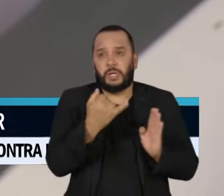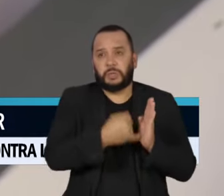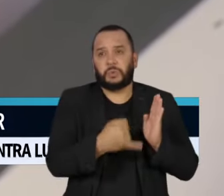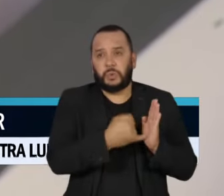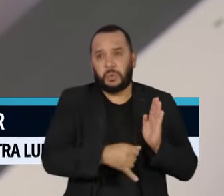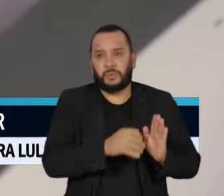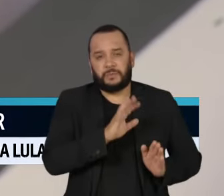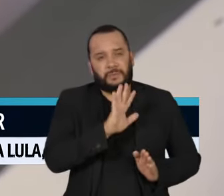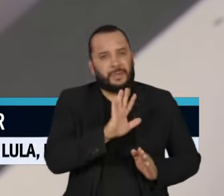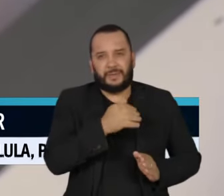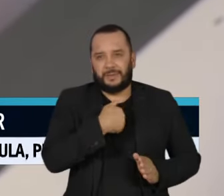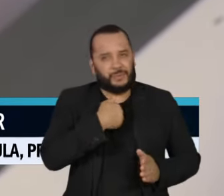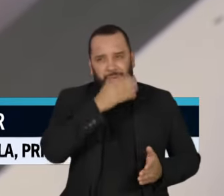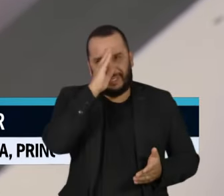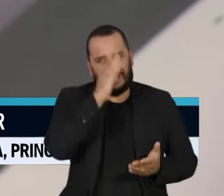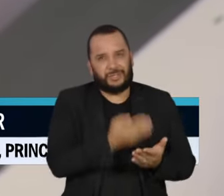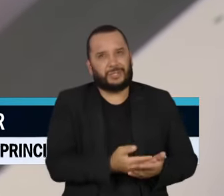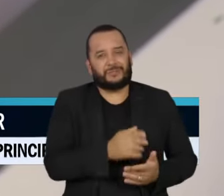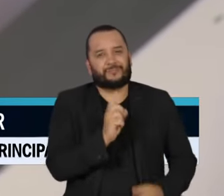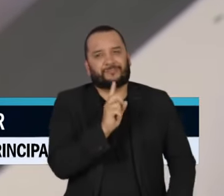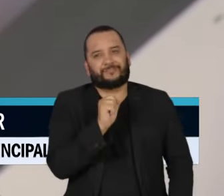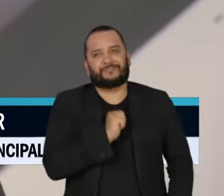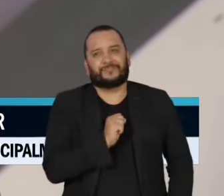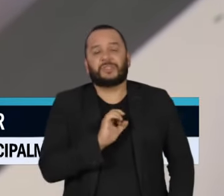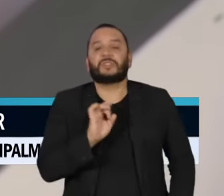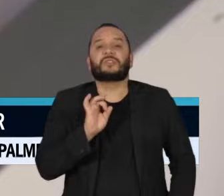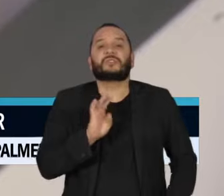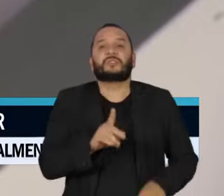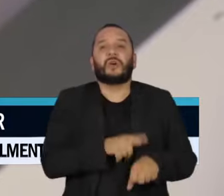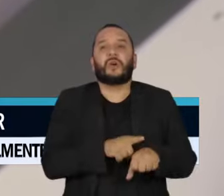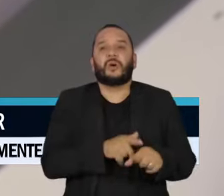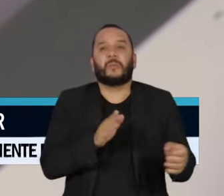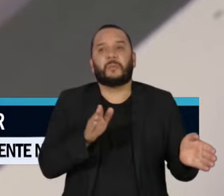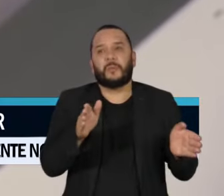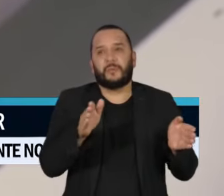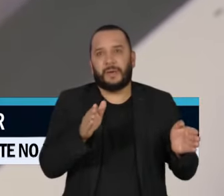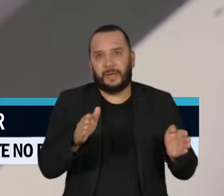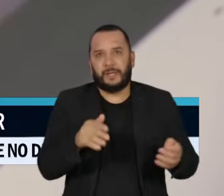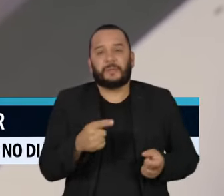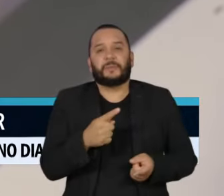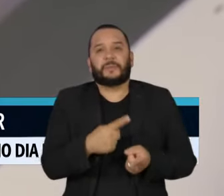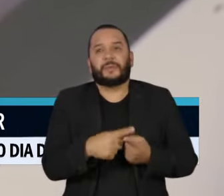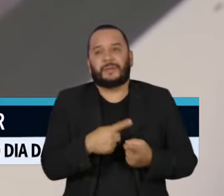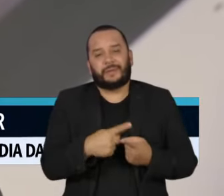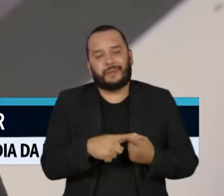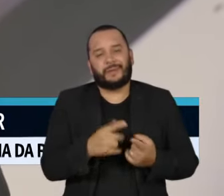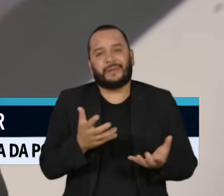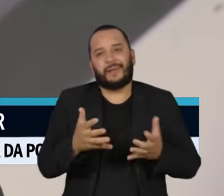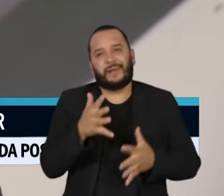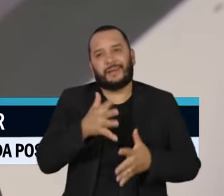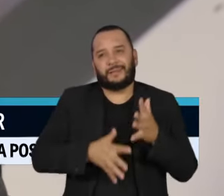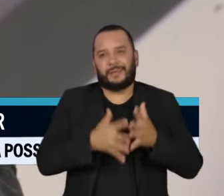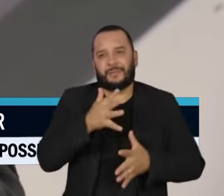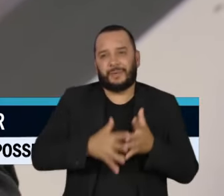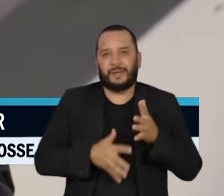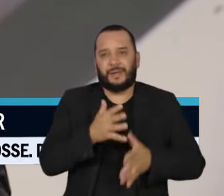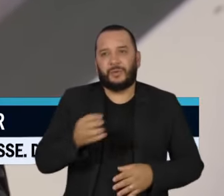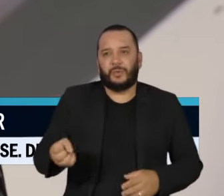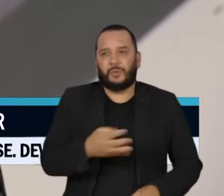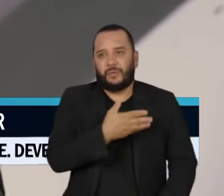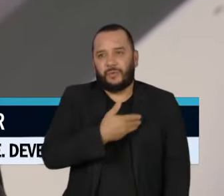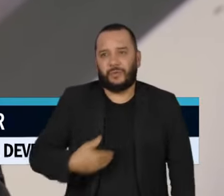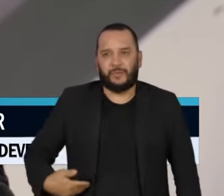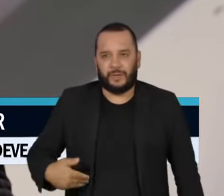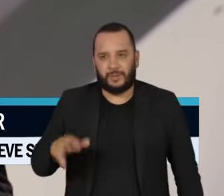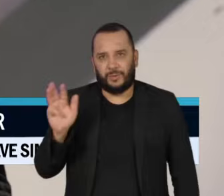toda, mas eu não acredito nisso. Acho que isso foi uma maneira de deixar o novo governo numa posição difícil. É óbvio que se vai assumir o